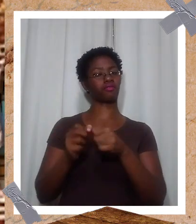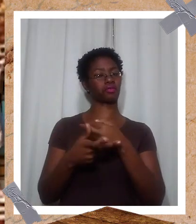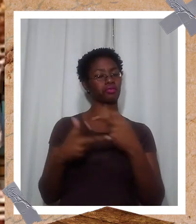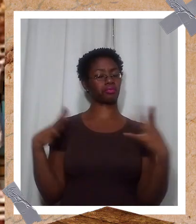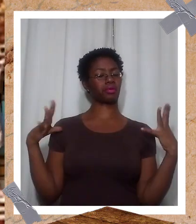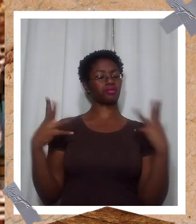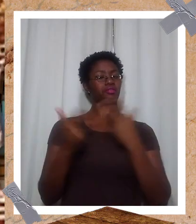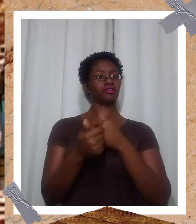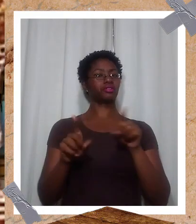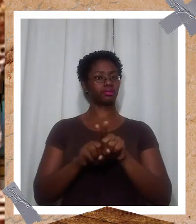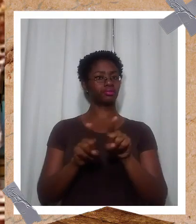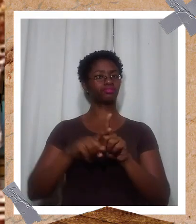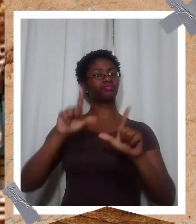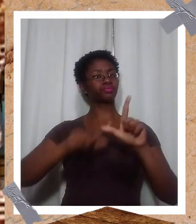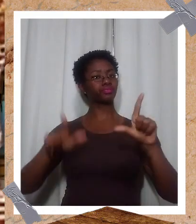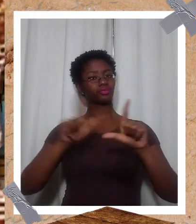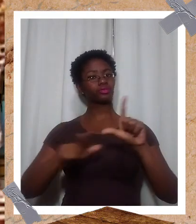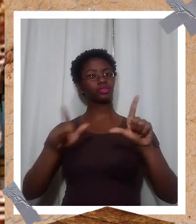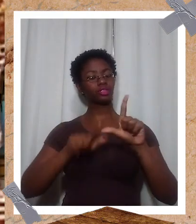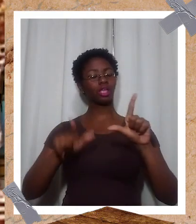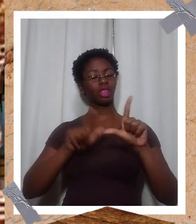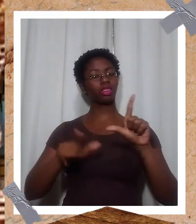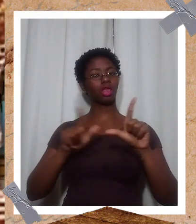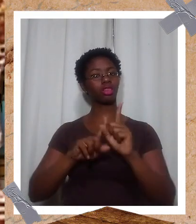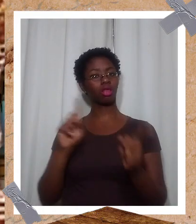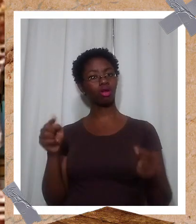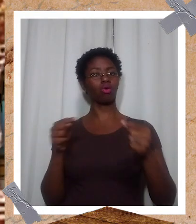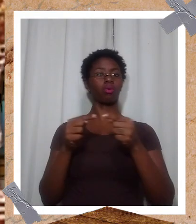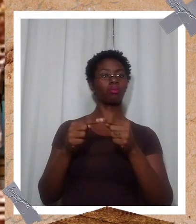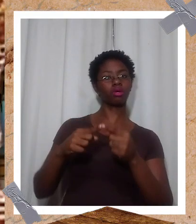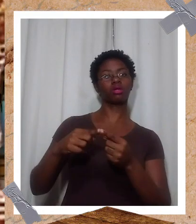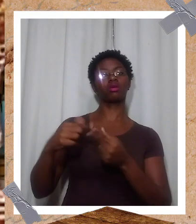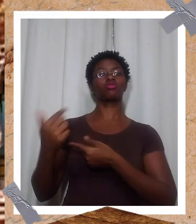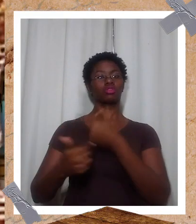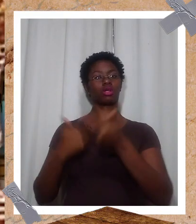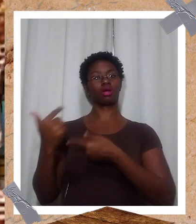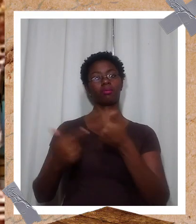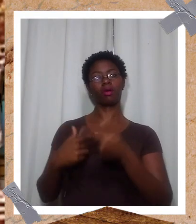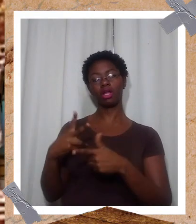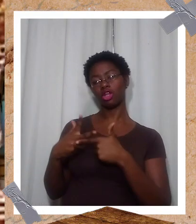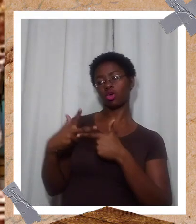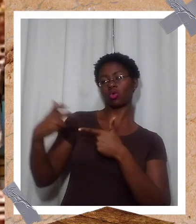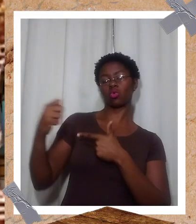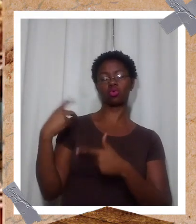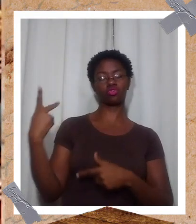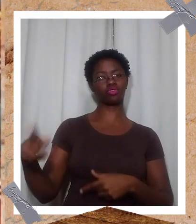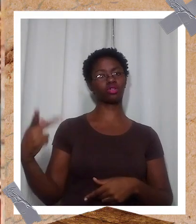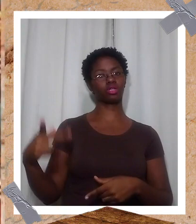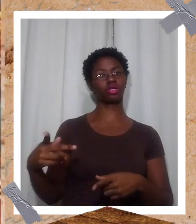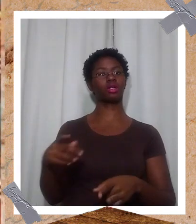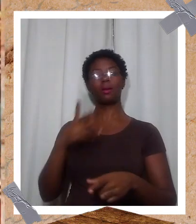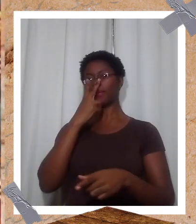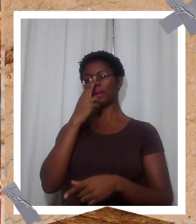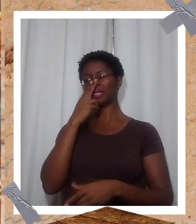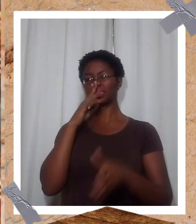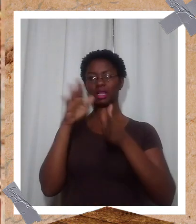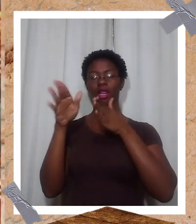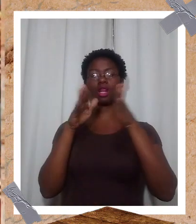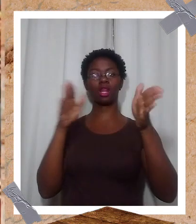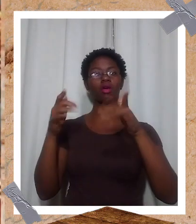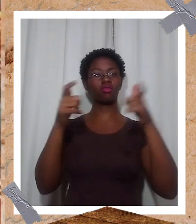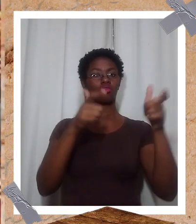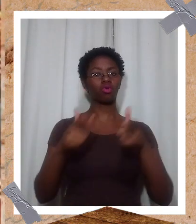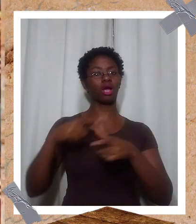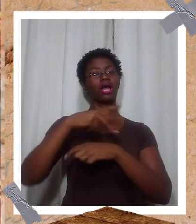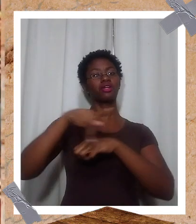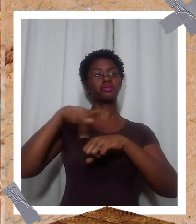A literatura é palco de suas múltiplas realizações, somadas às suas conquistas, levando-o a lugares inimagináveis,